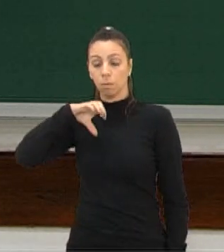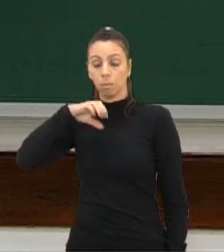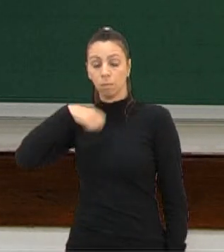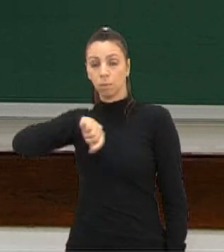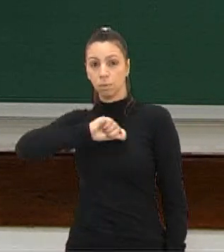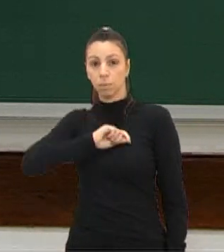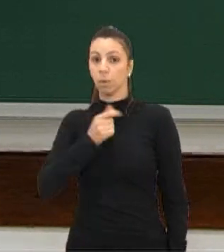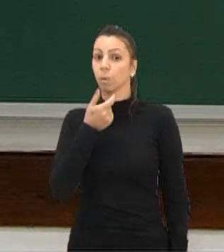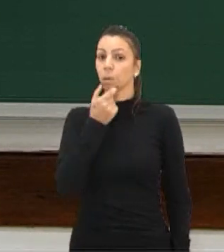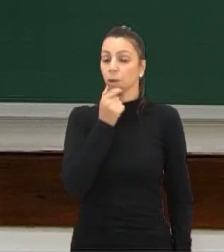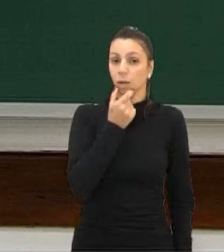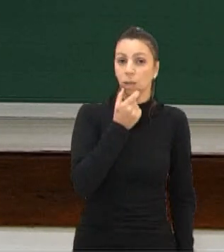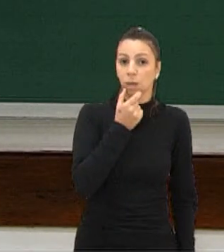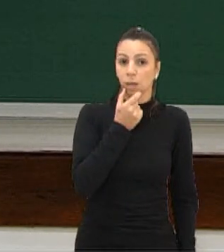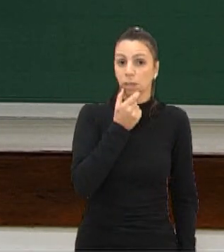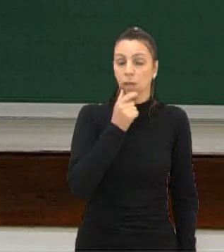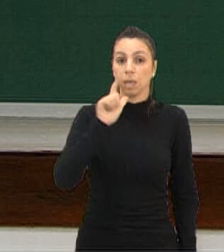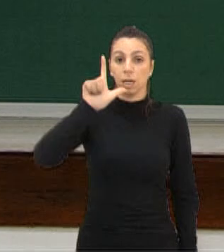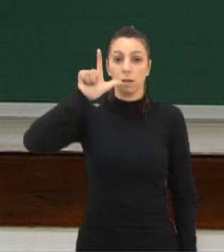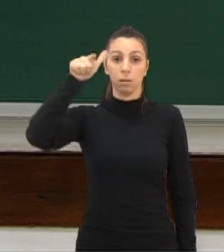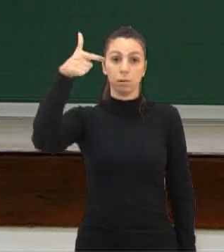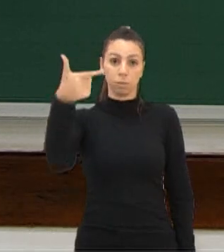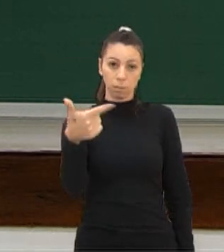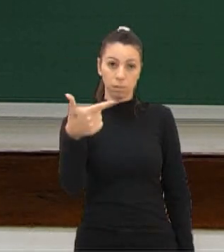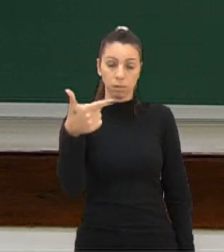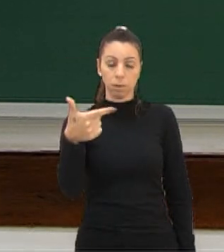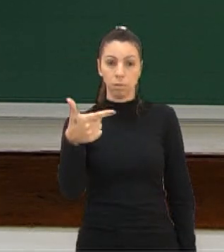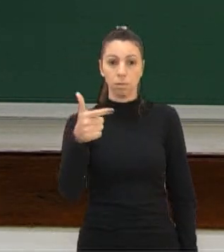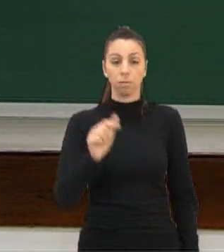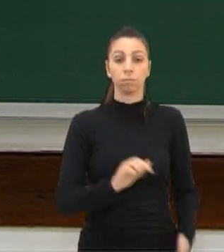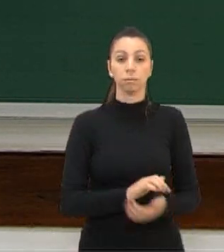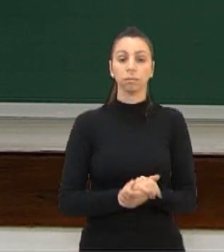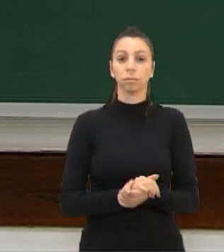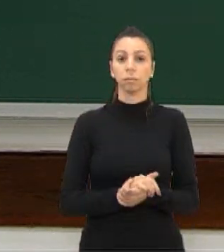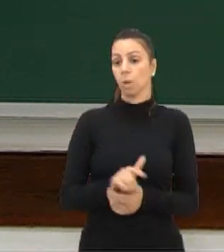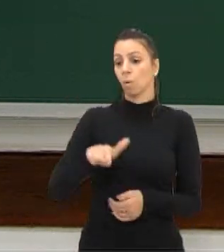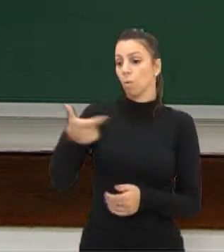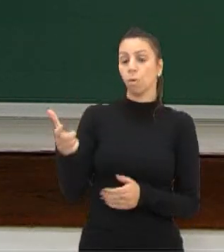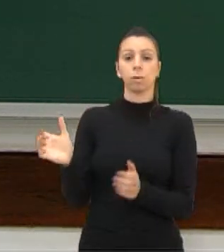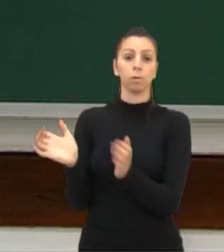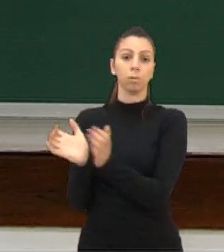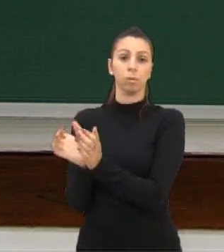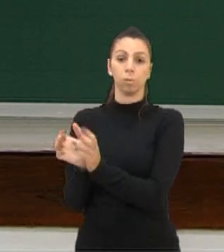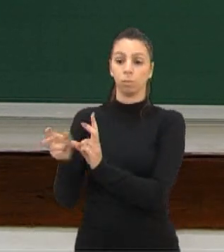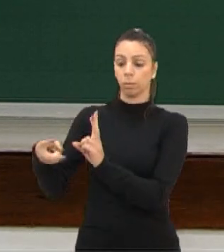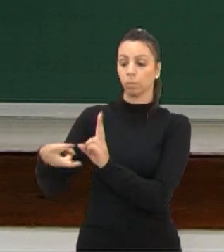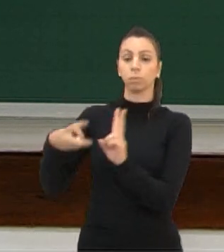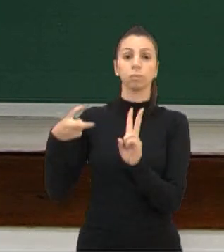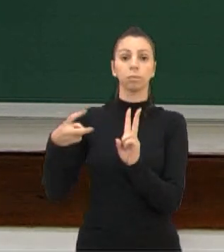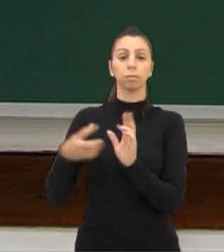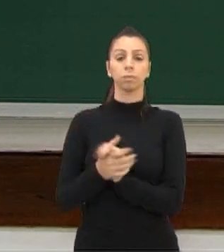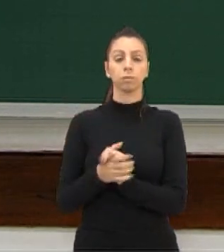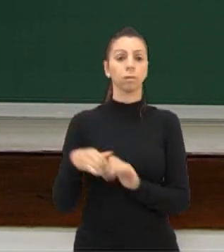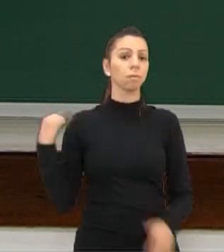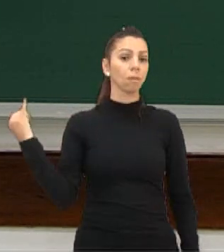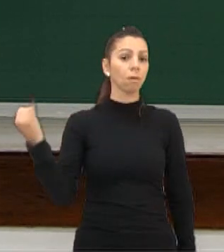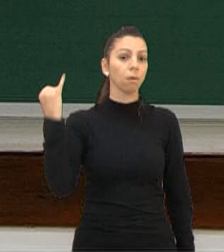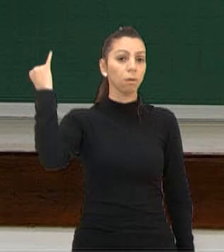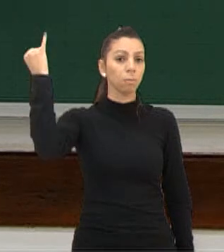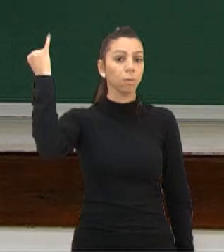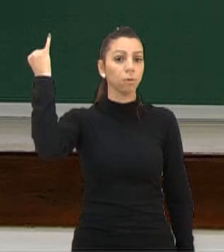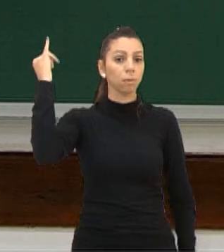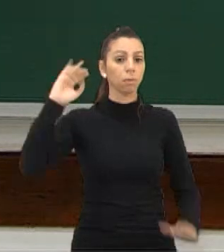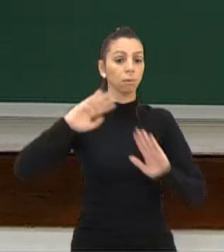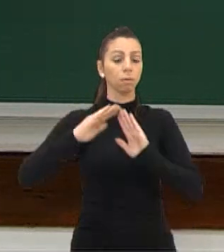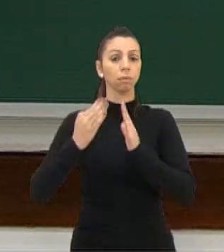algumas sociedades, às vezes, né, pegar sociedades, por exemplo, indígenas, né, qual que talvez seja a importância da educação, da escola, né,